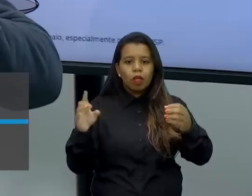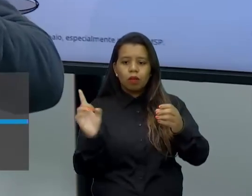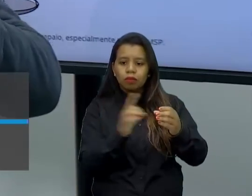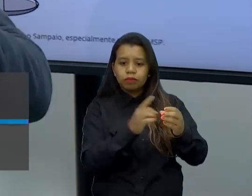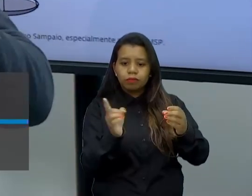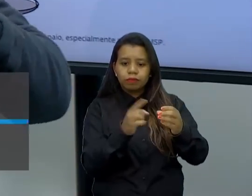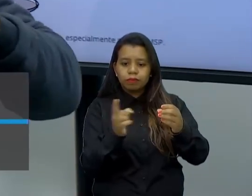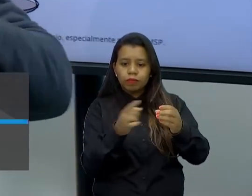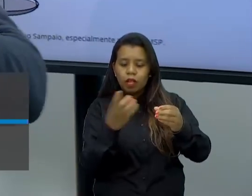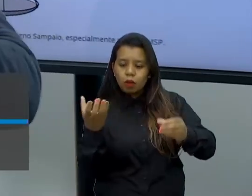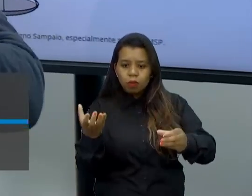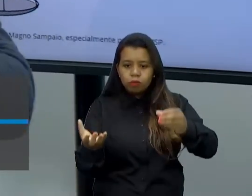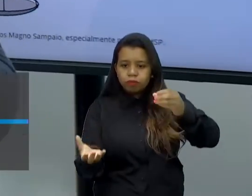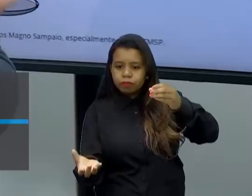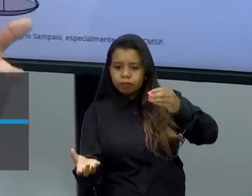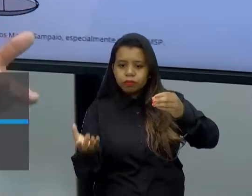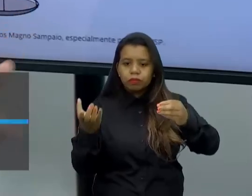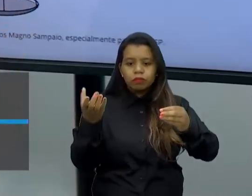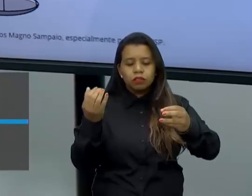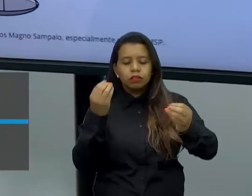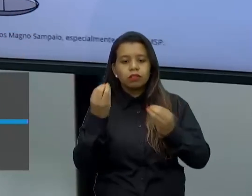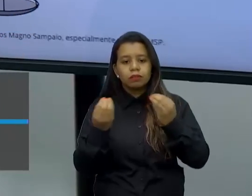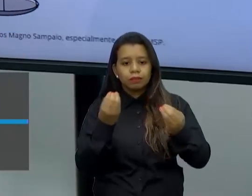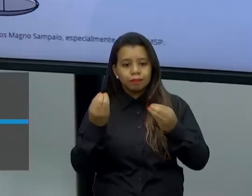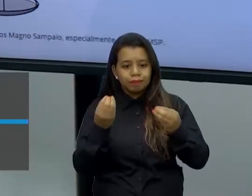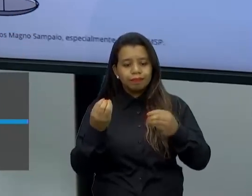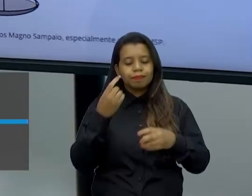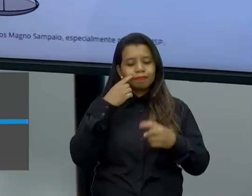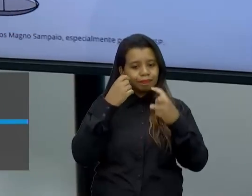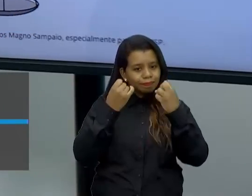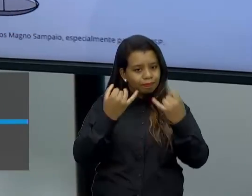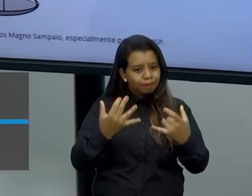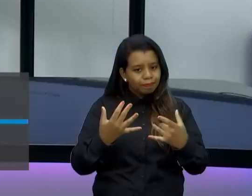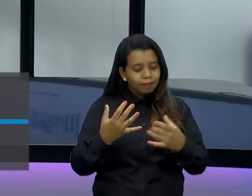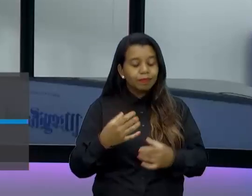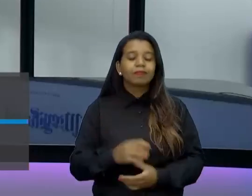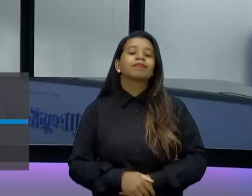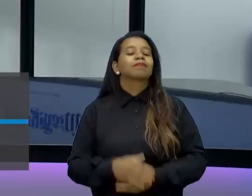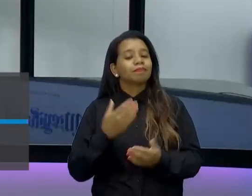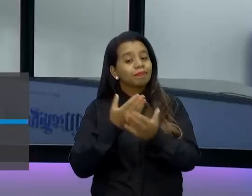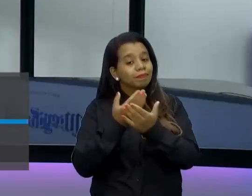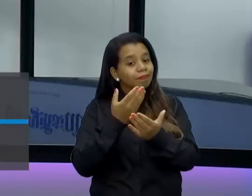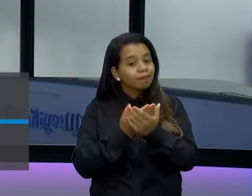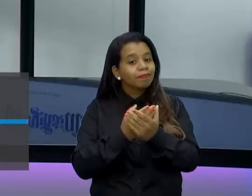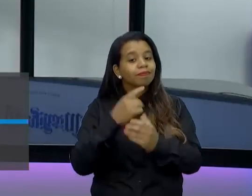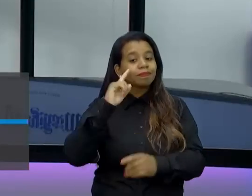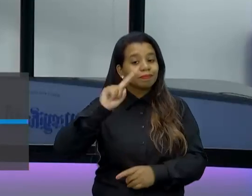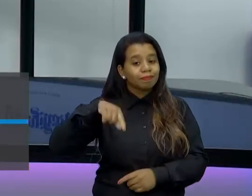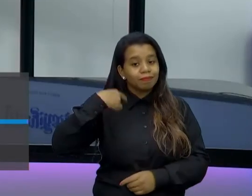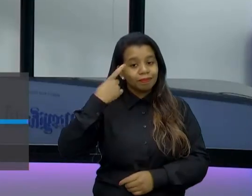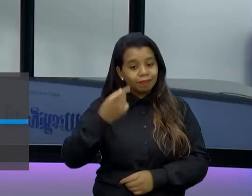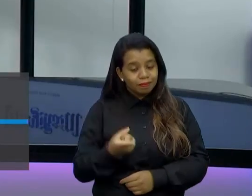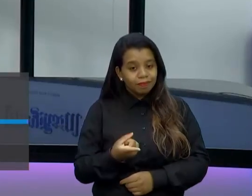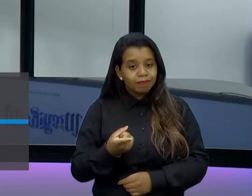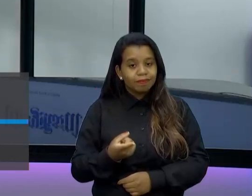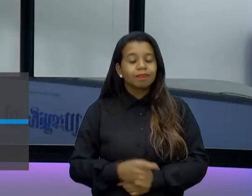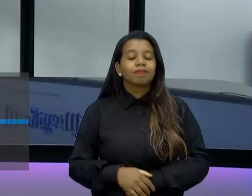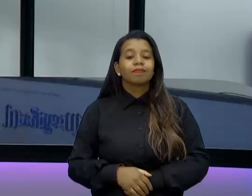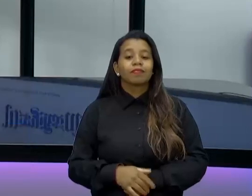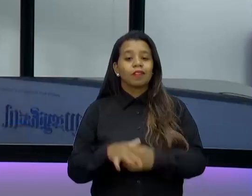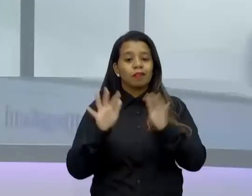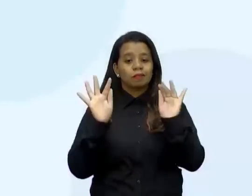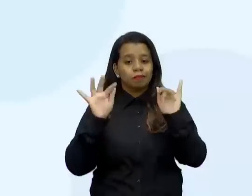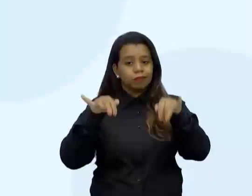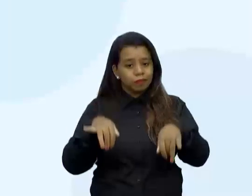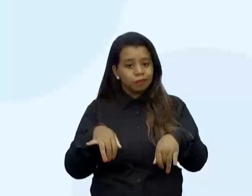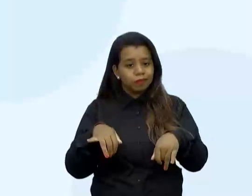de deslizar aí ou translacionar. Não perca! Hoje nós vamos fazer a consideração final porque a